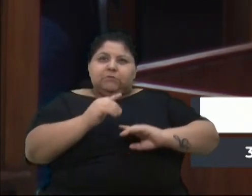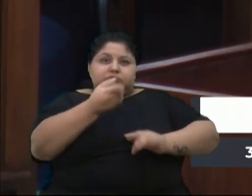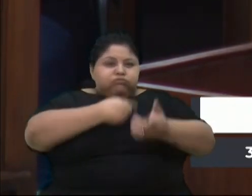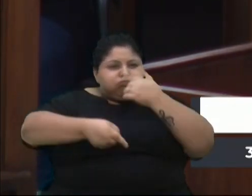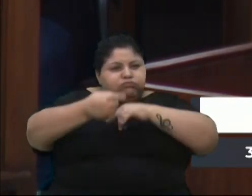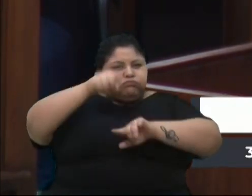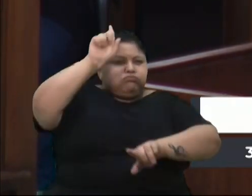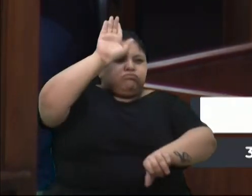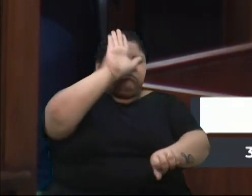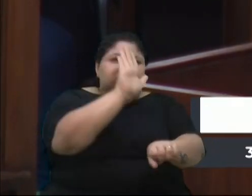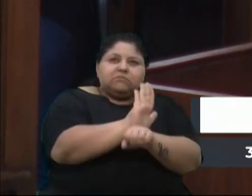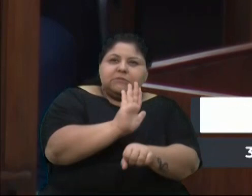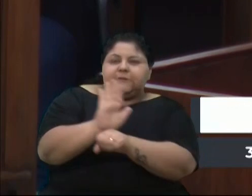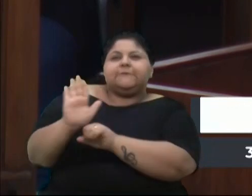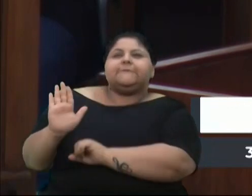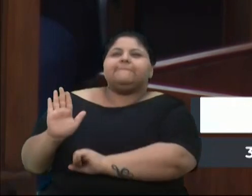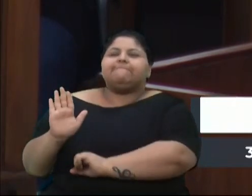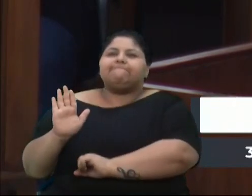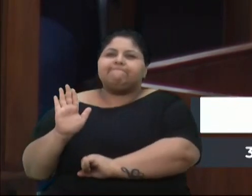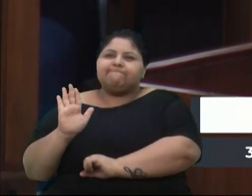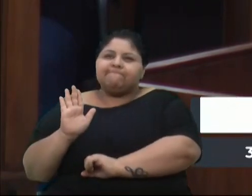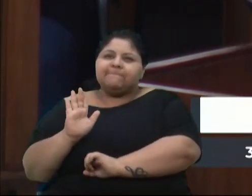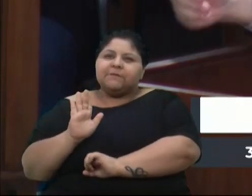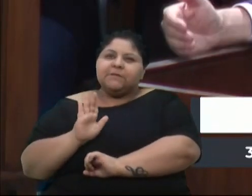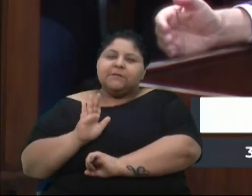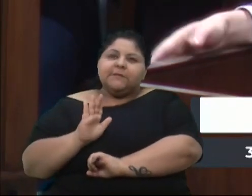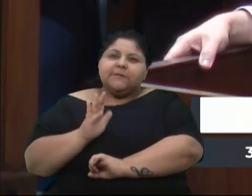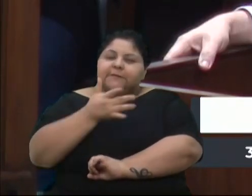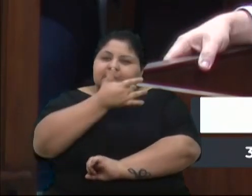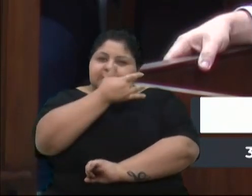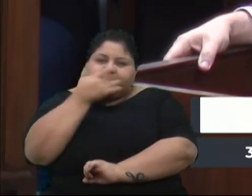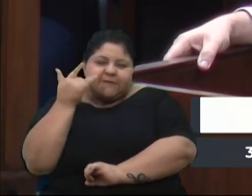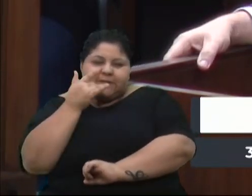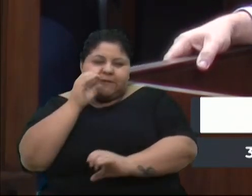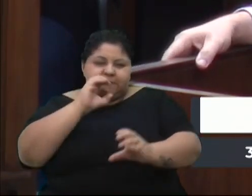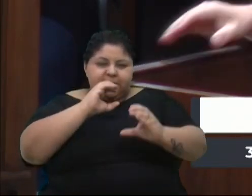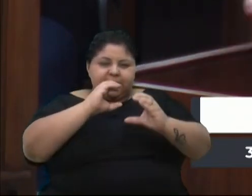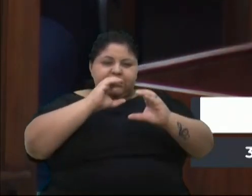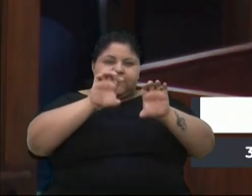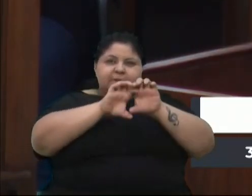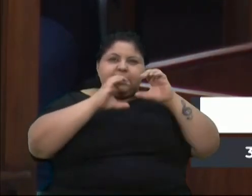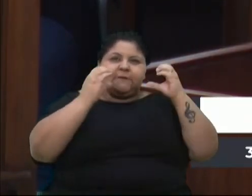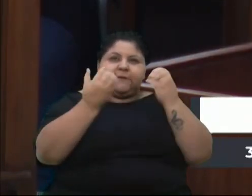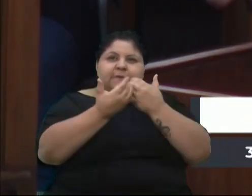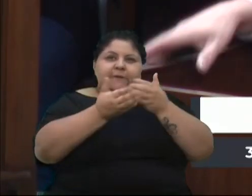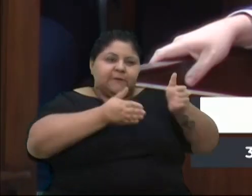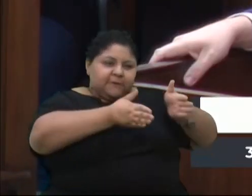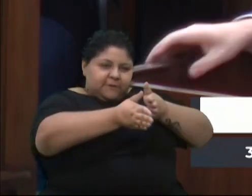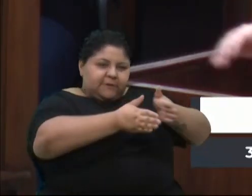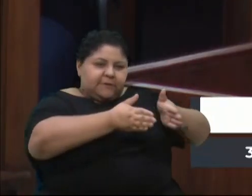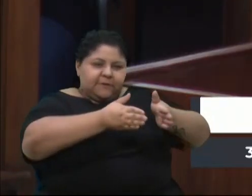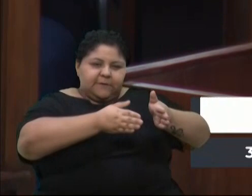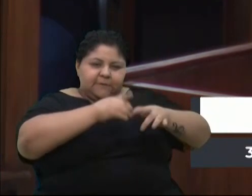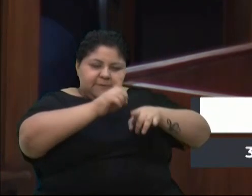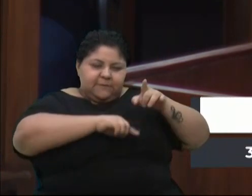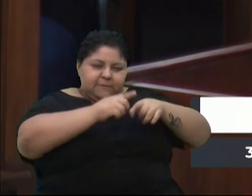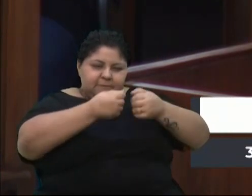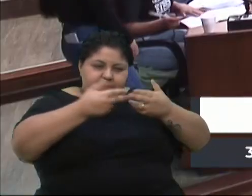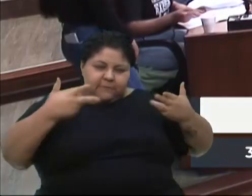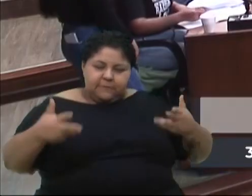de vamos dizer assim, facilitar a comunidade a ter acessos a esses equipamentos. O seu à parte,